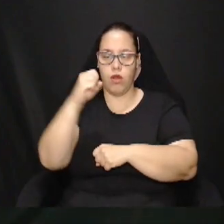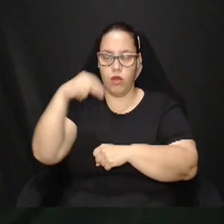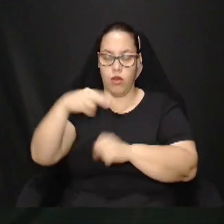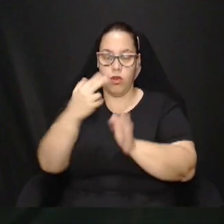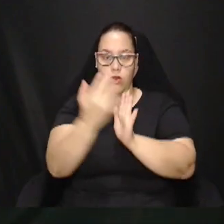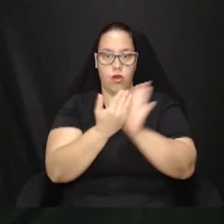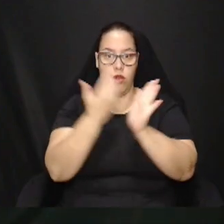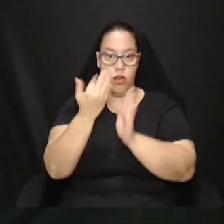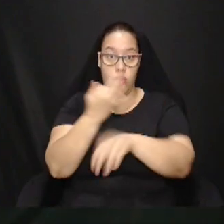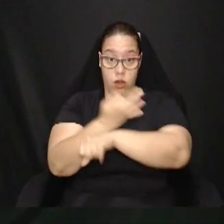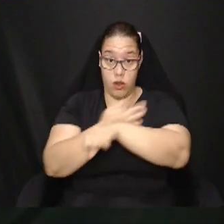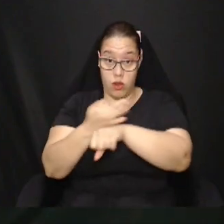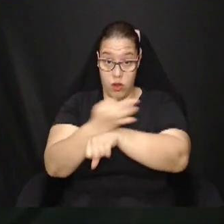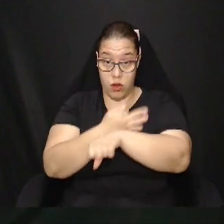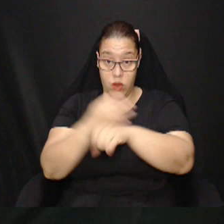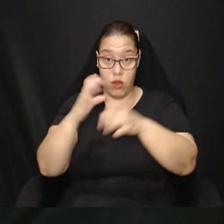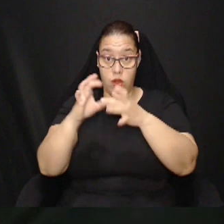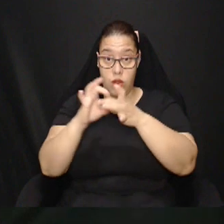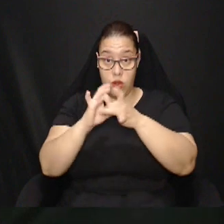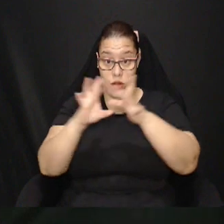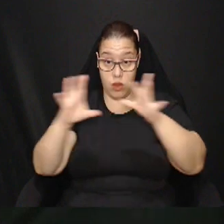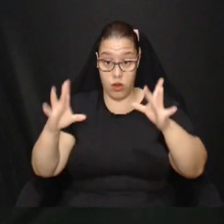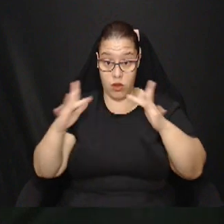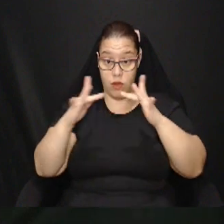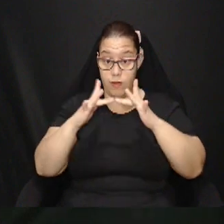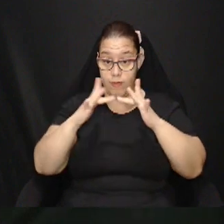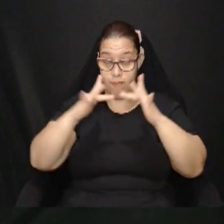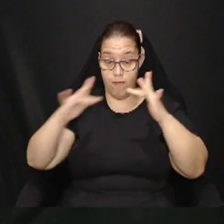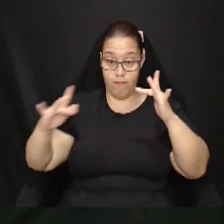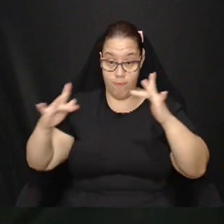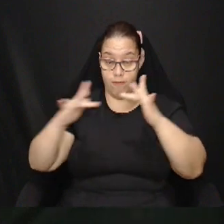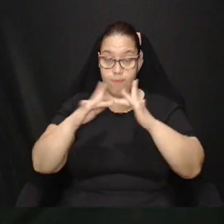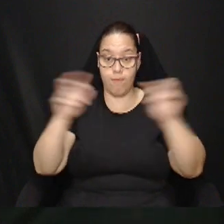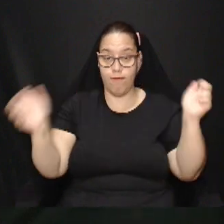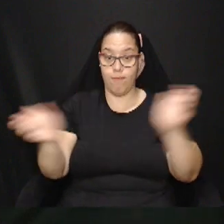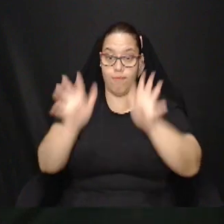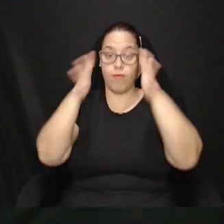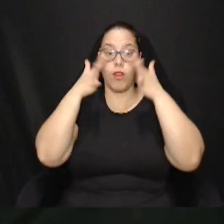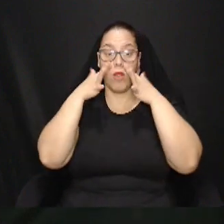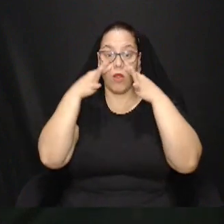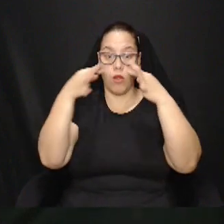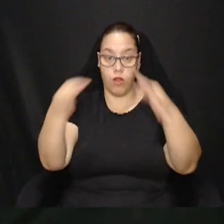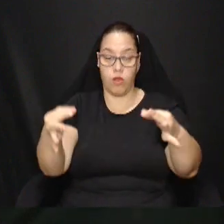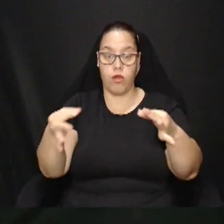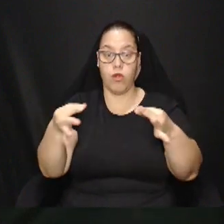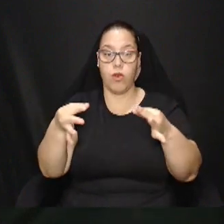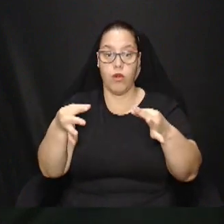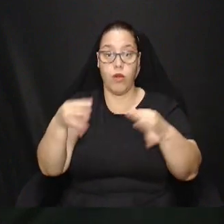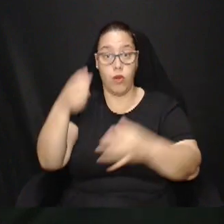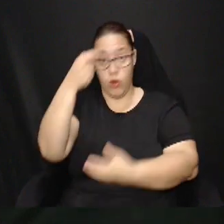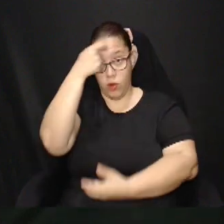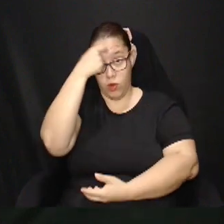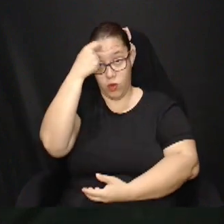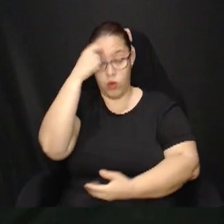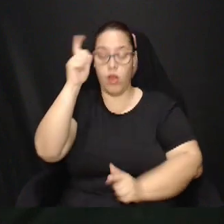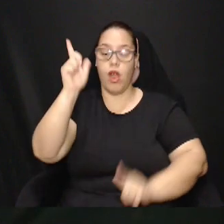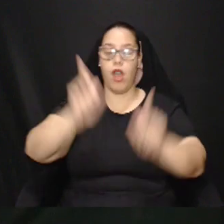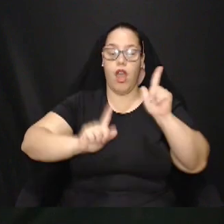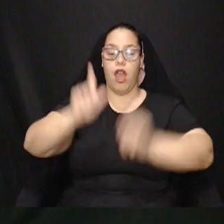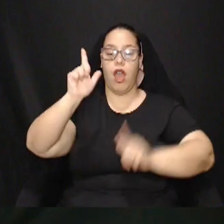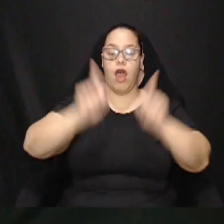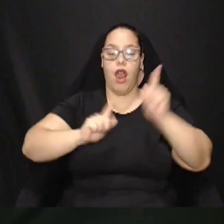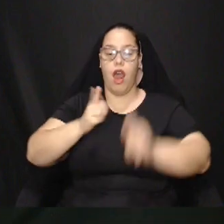Férias Desconectadas, que traz o alerta e dicas sobre o uso consciente de telas por crianças e adolescentes, né? O